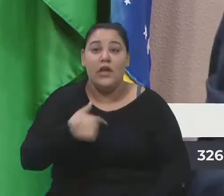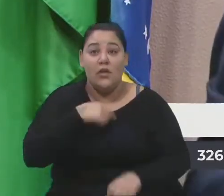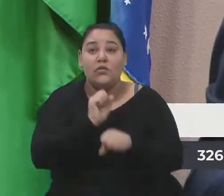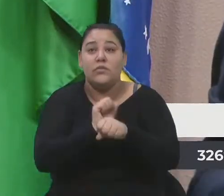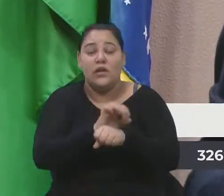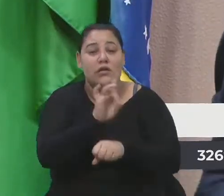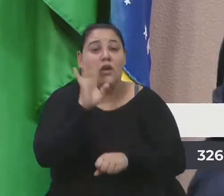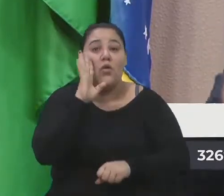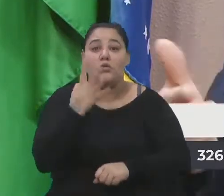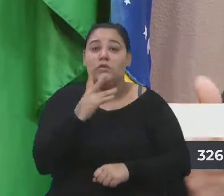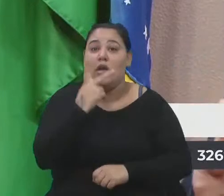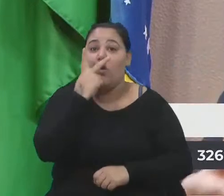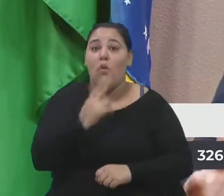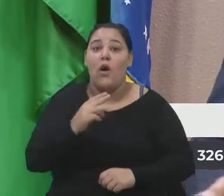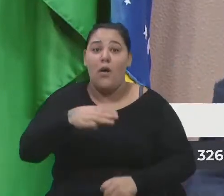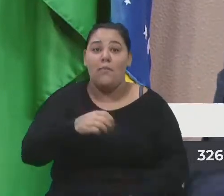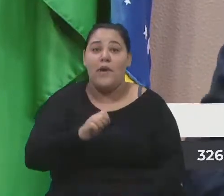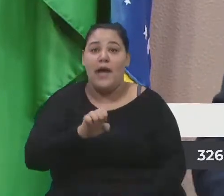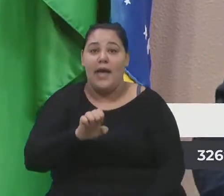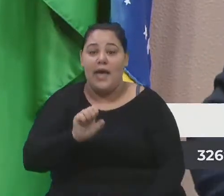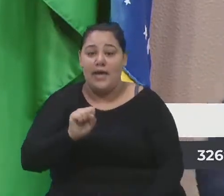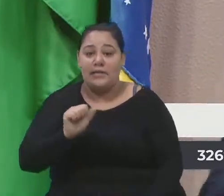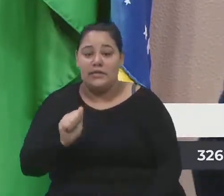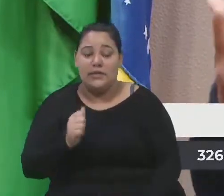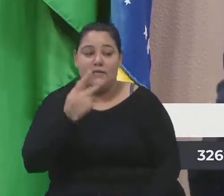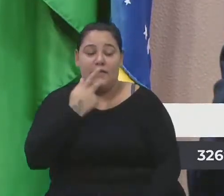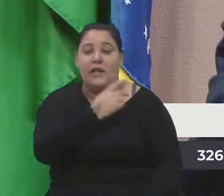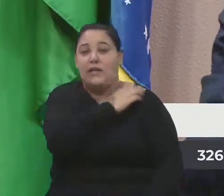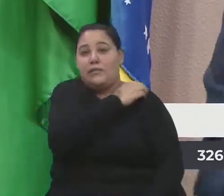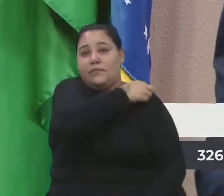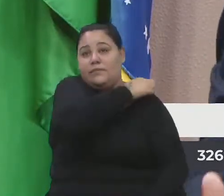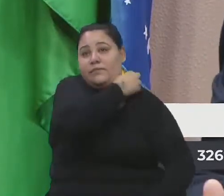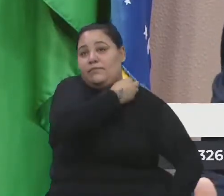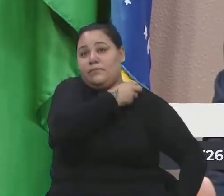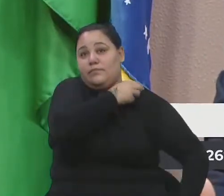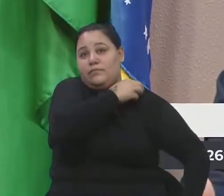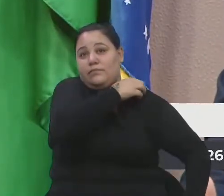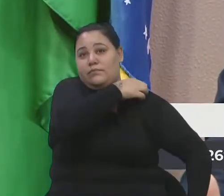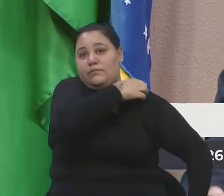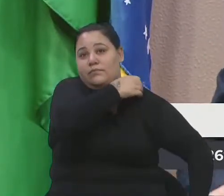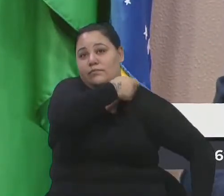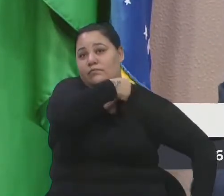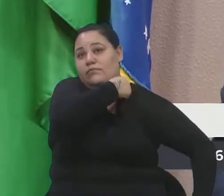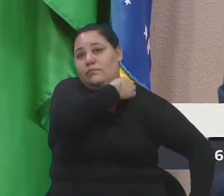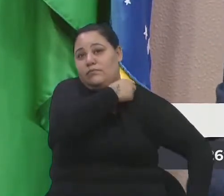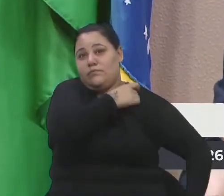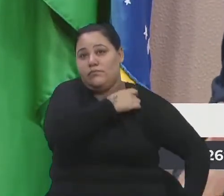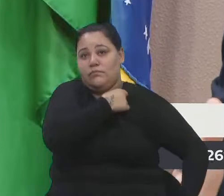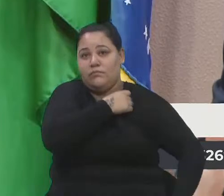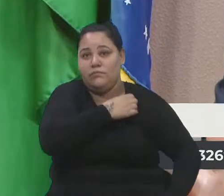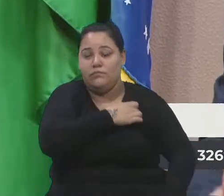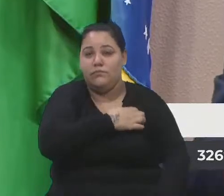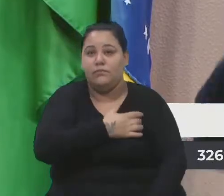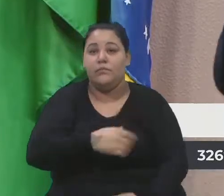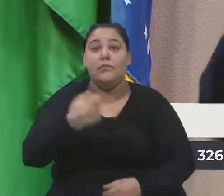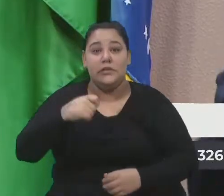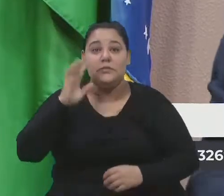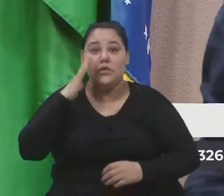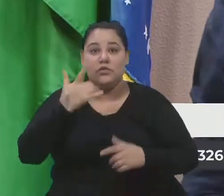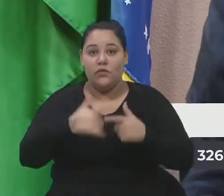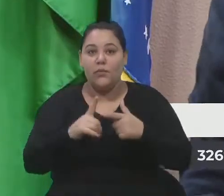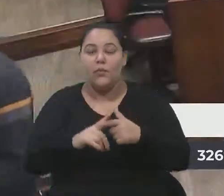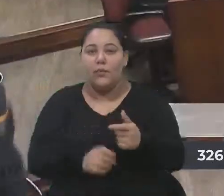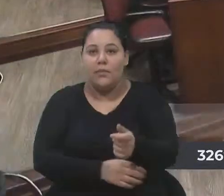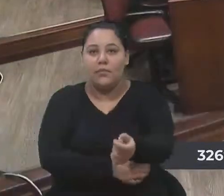se intrometendo, dizendo, isso aqui não é bom, aquilo não é lua, aquilo não me agrada, aí não funciona. Então, vamos solucionar o problema. Sua parte,